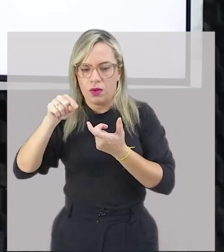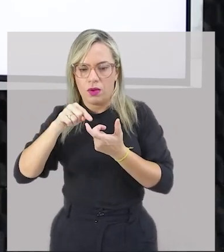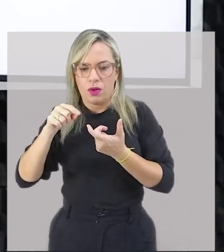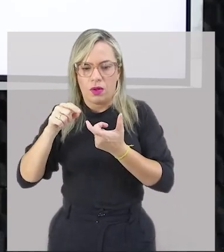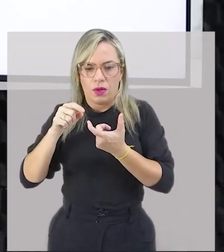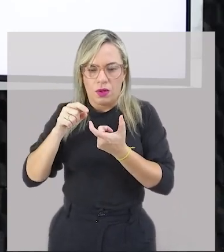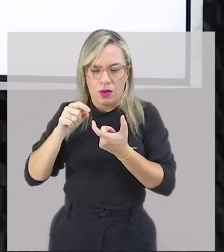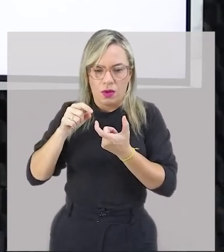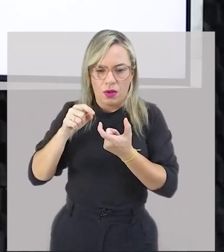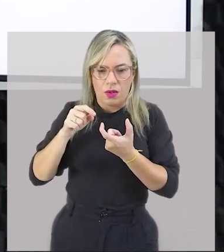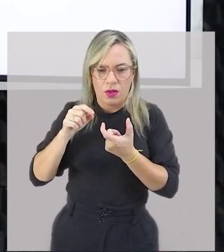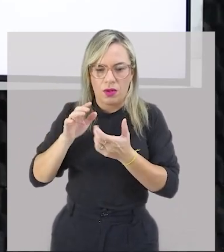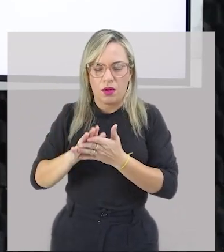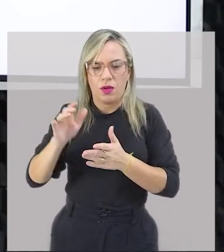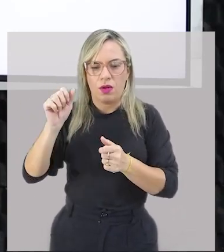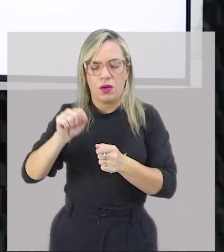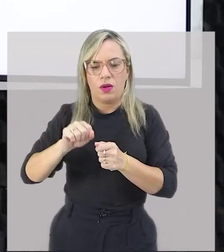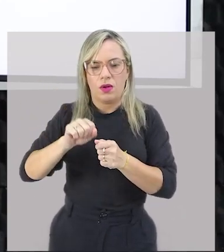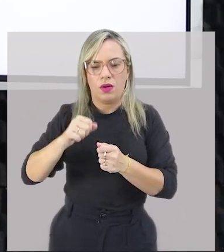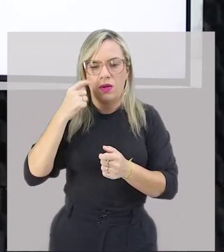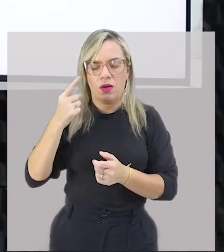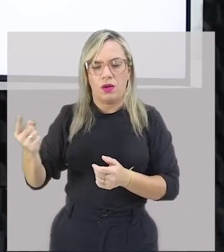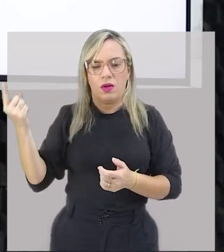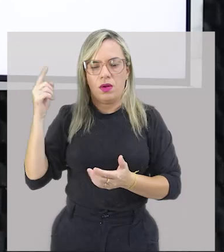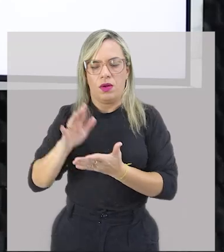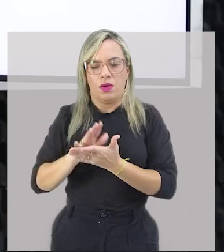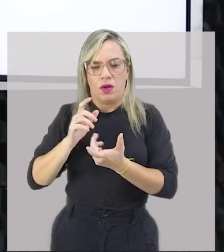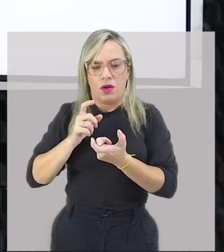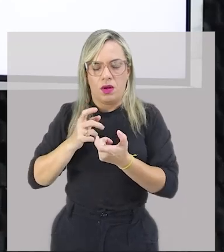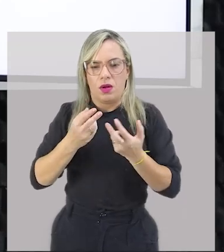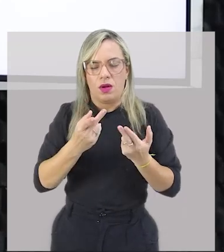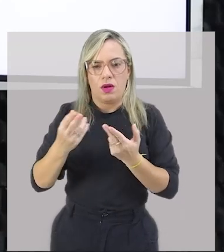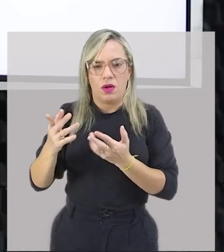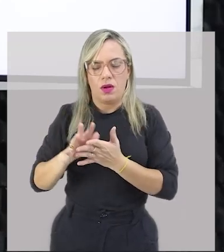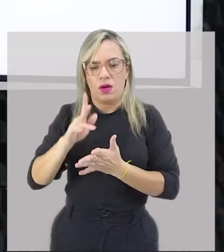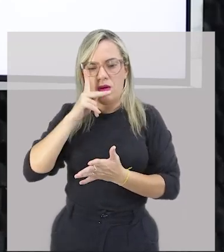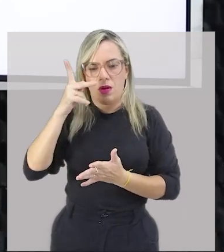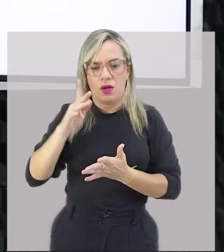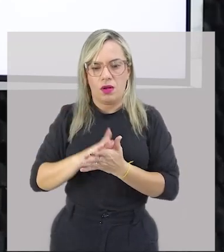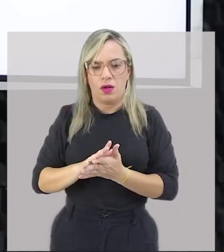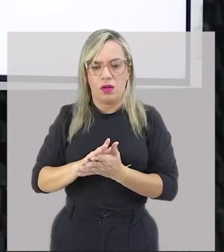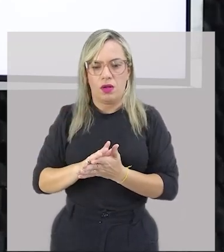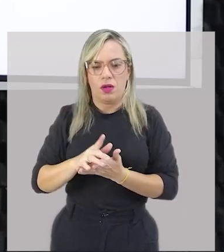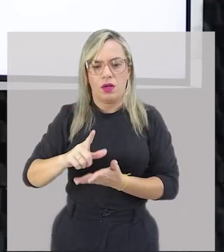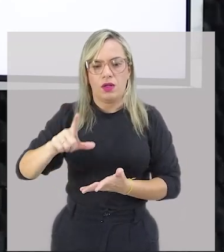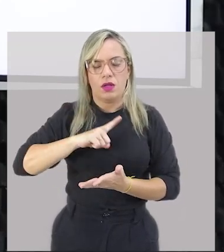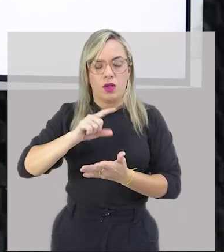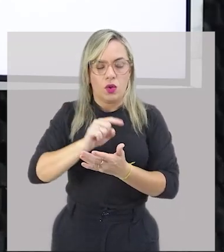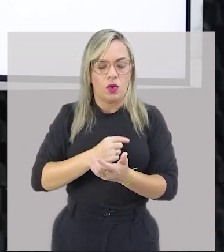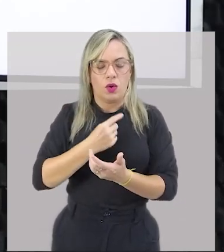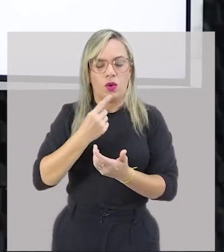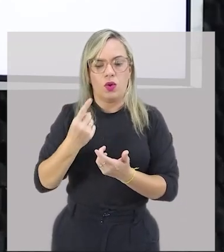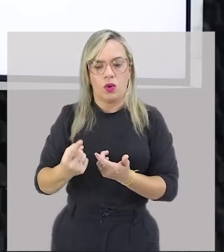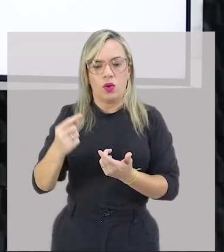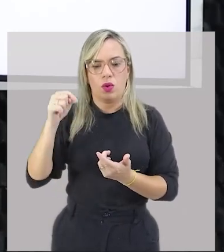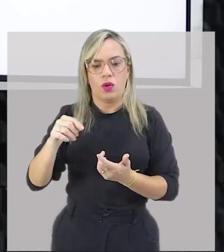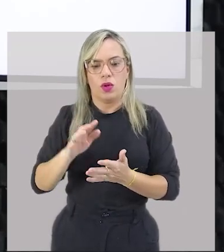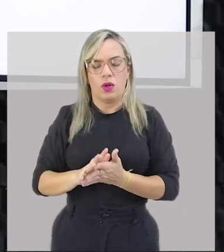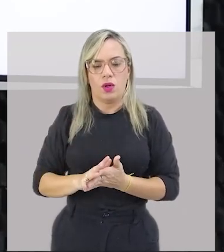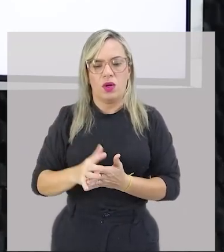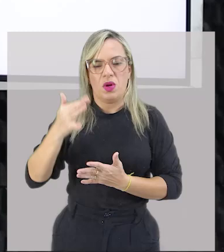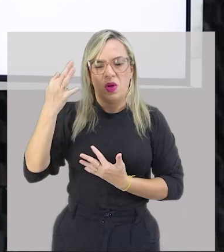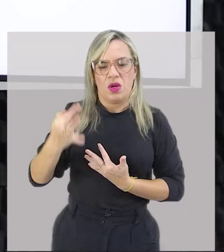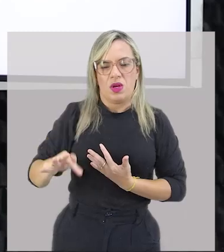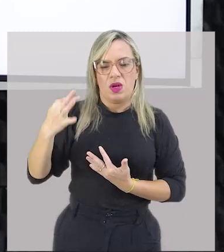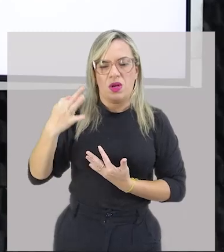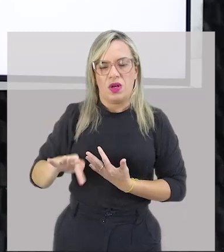o outro estão fazendo a mesma força na caneta, porém esse dói mais. Por que que esse dói mais?